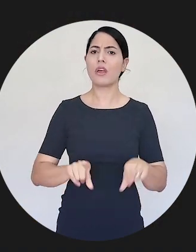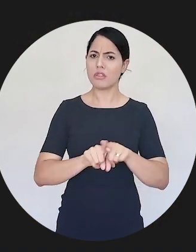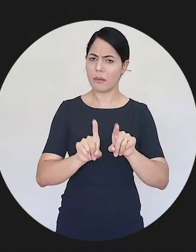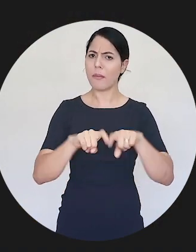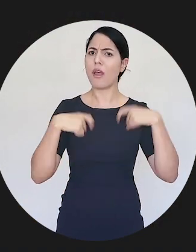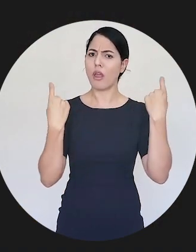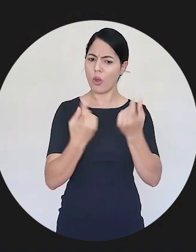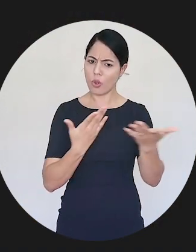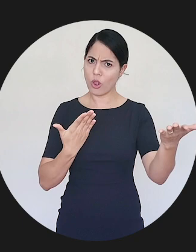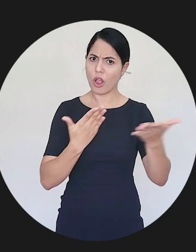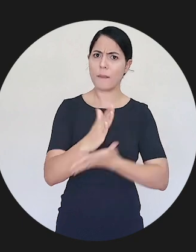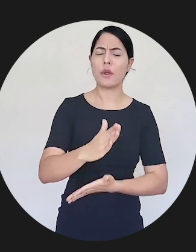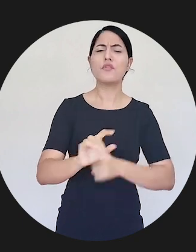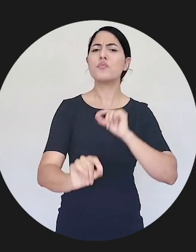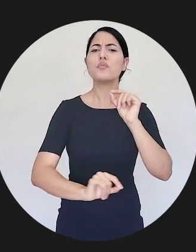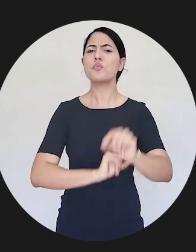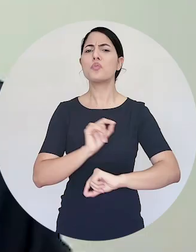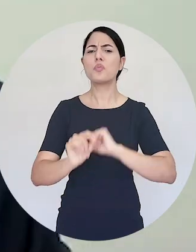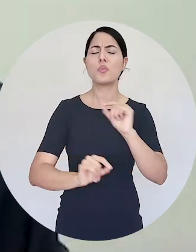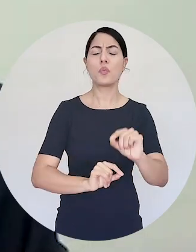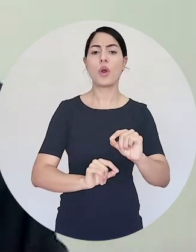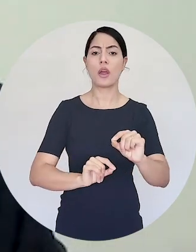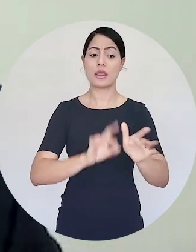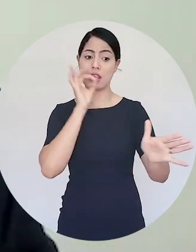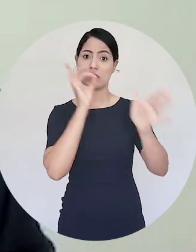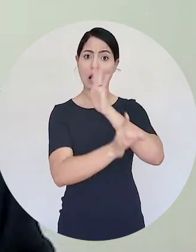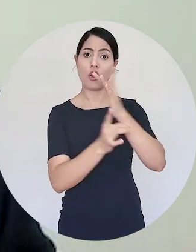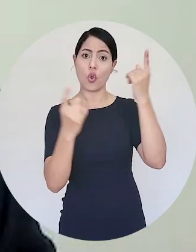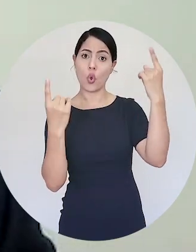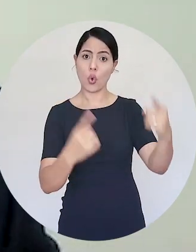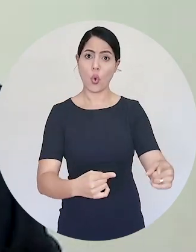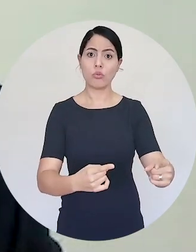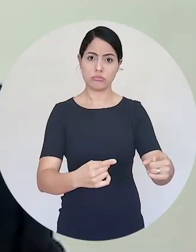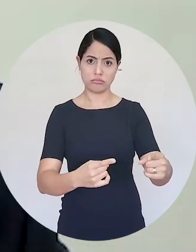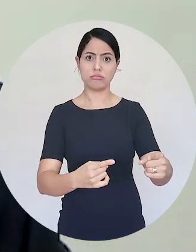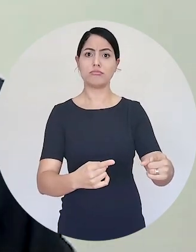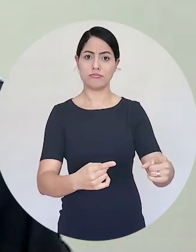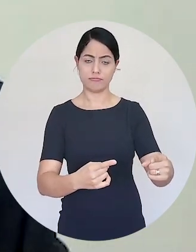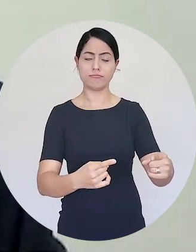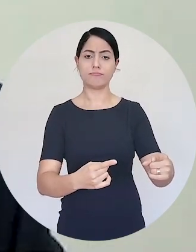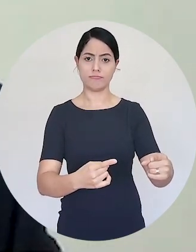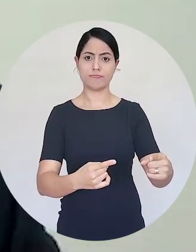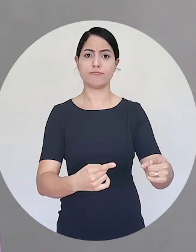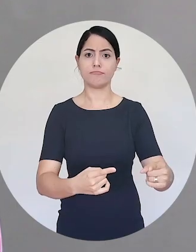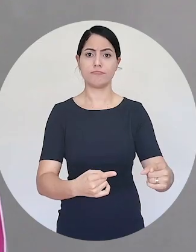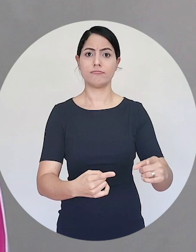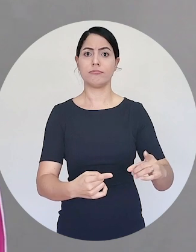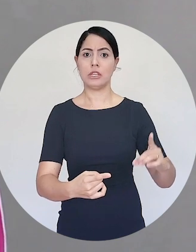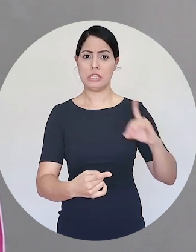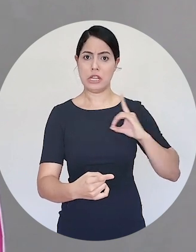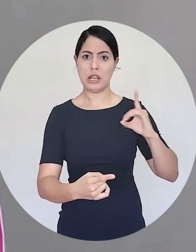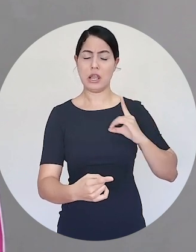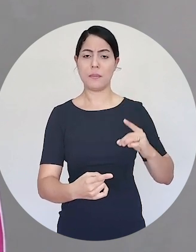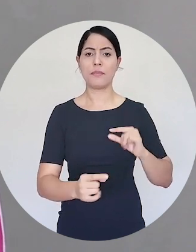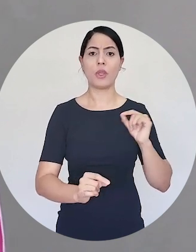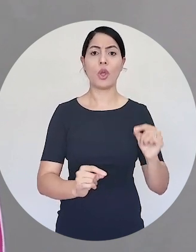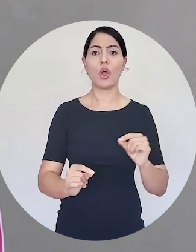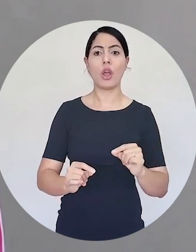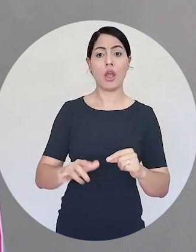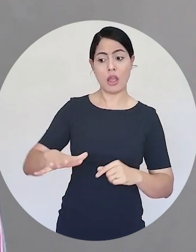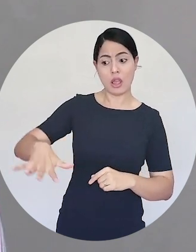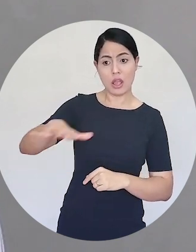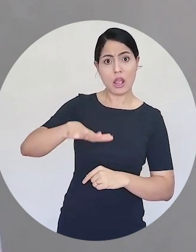reunião também foi aprovado um desagravo em favor dos advogados agredidos e envolvidos no caso. O ato de